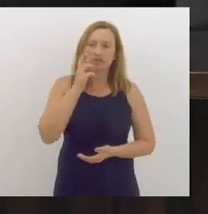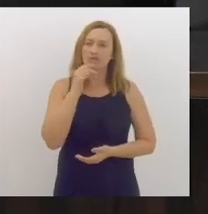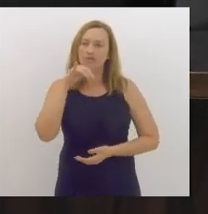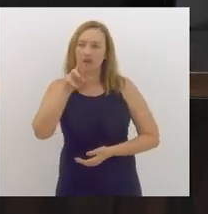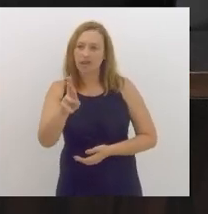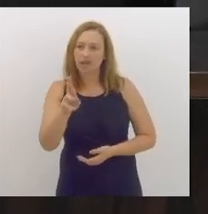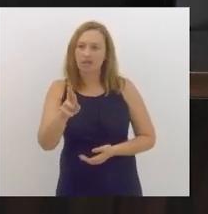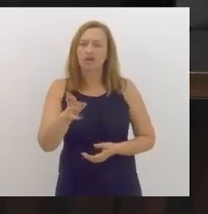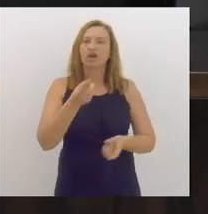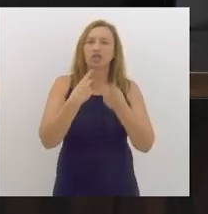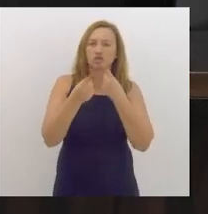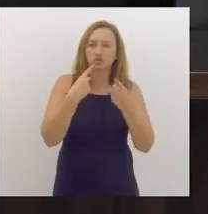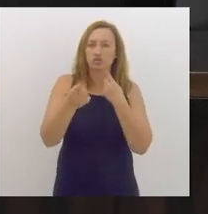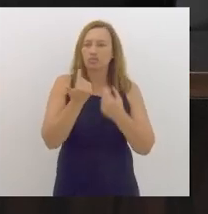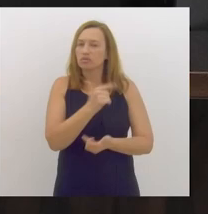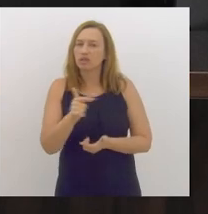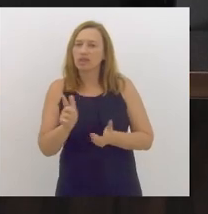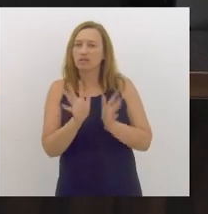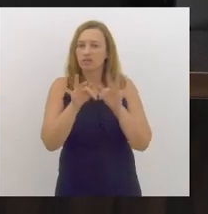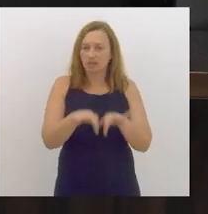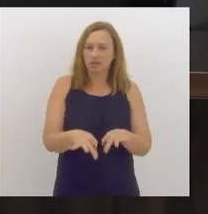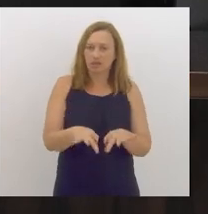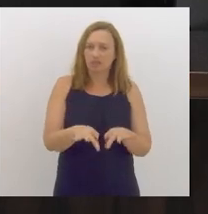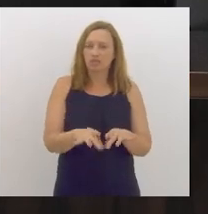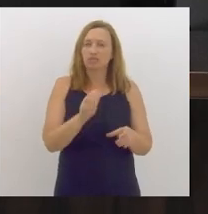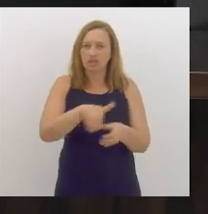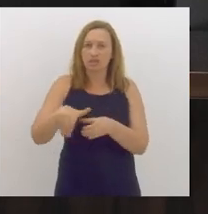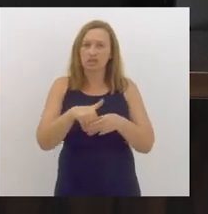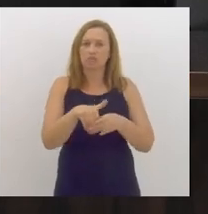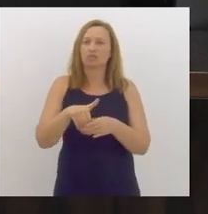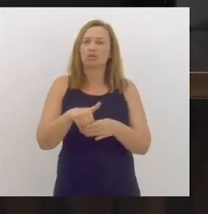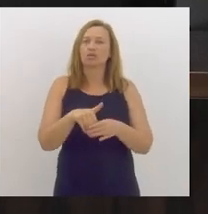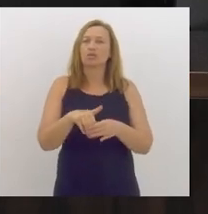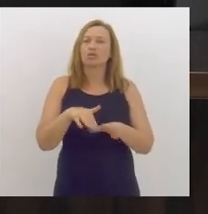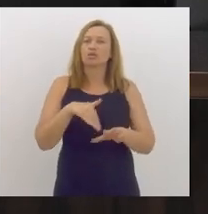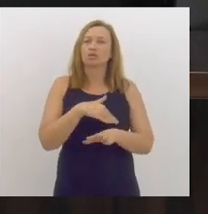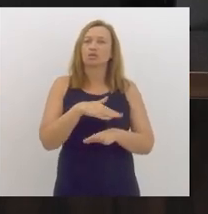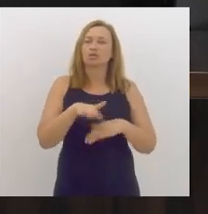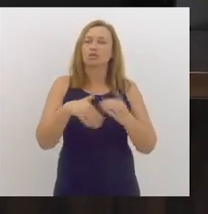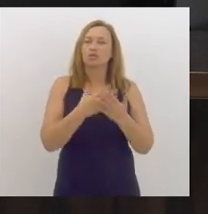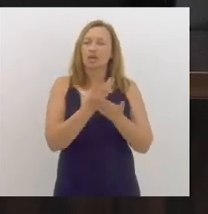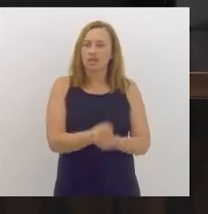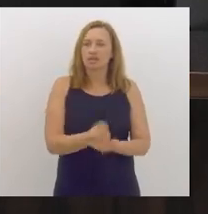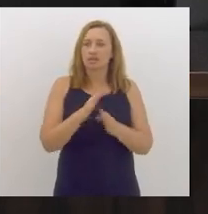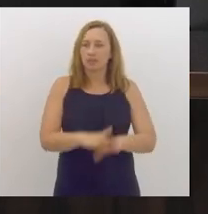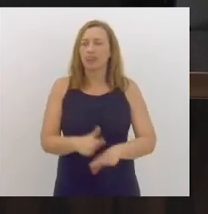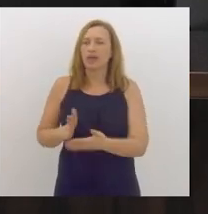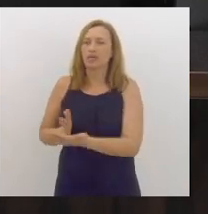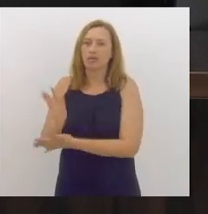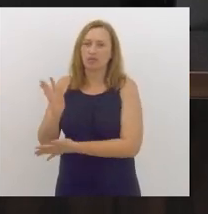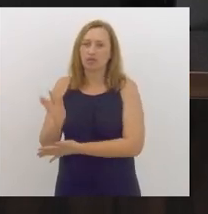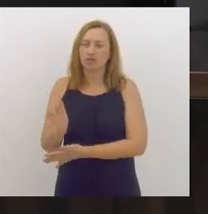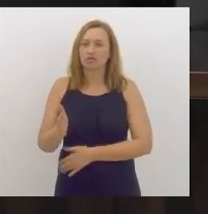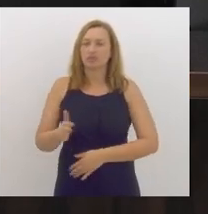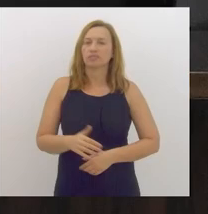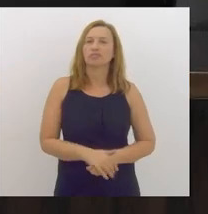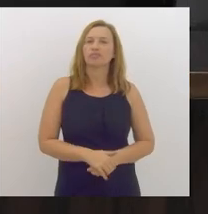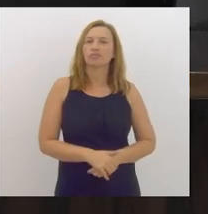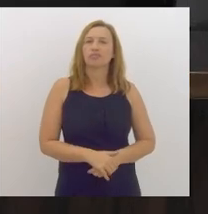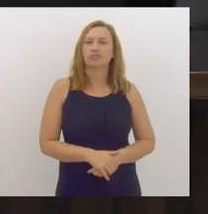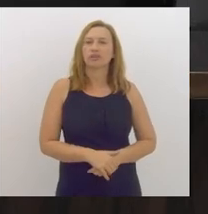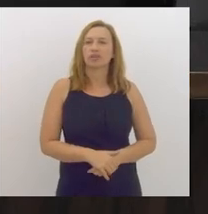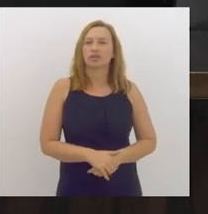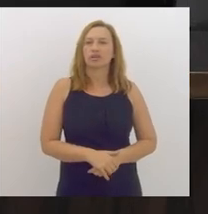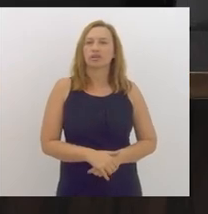Reis. Em discussão, não havendo quem queira discutir, encerrada a discussão, em votação. Se os que aprovam permaneçam como estão, aprovado, vai à promulgação.